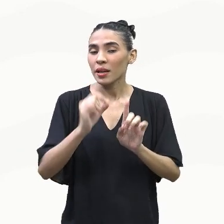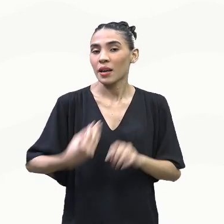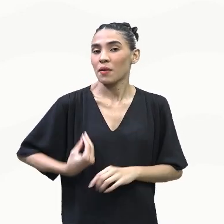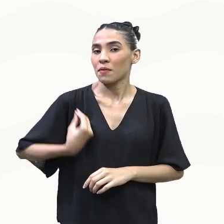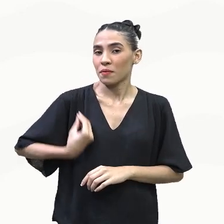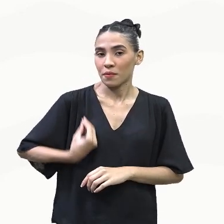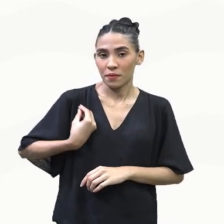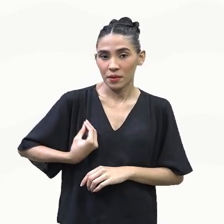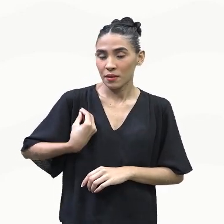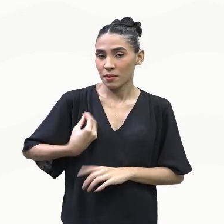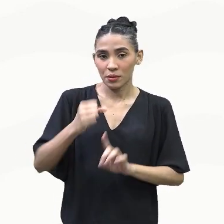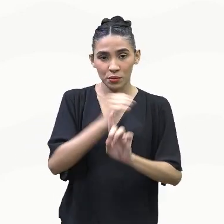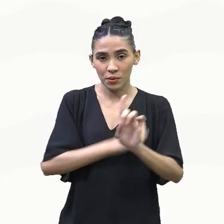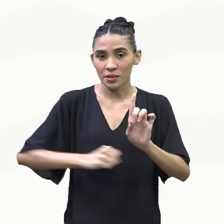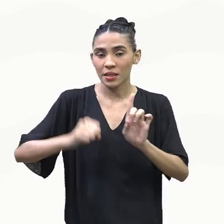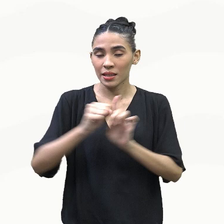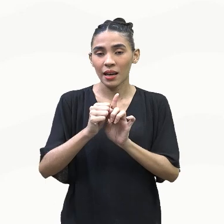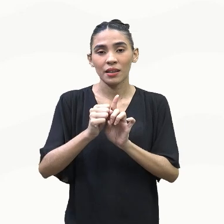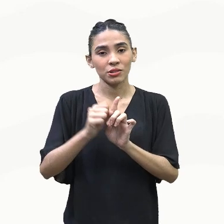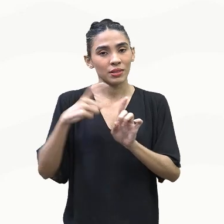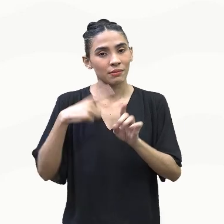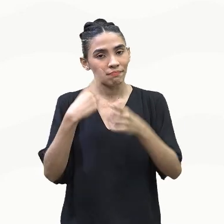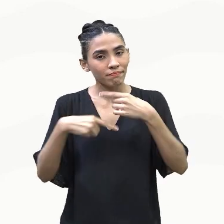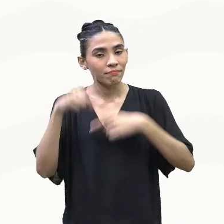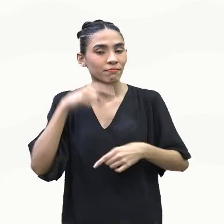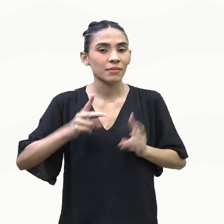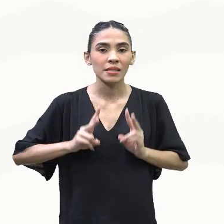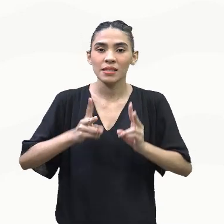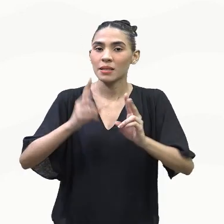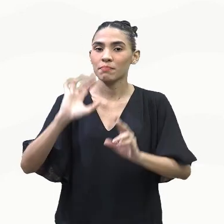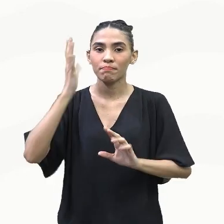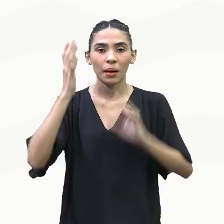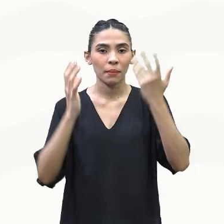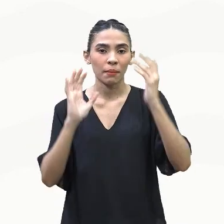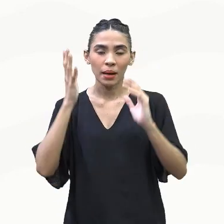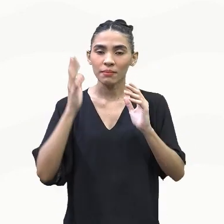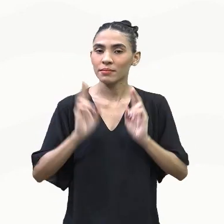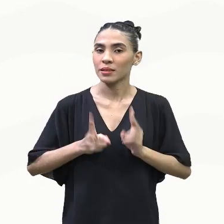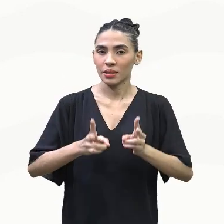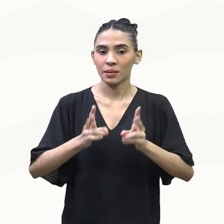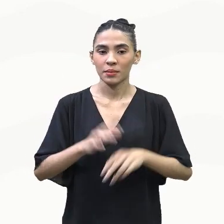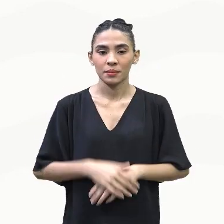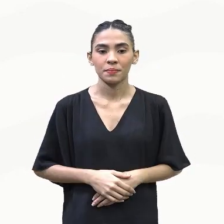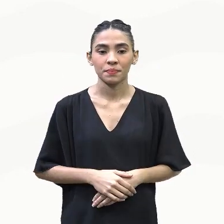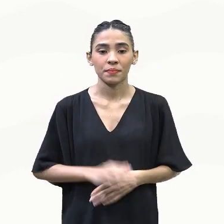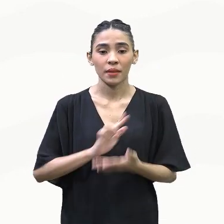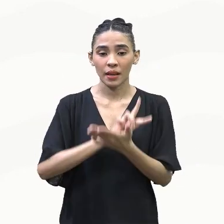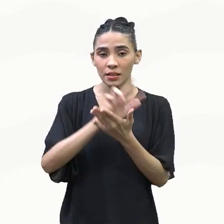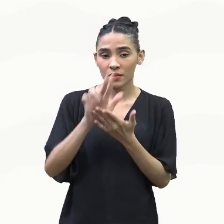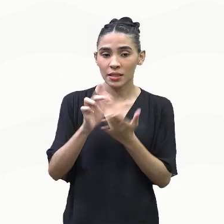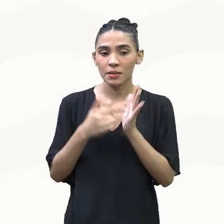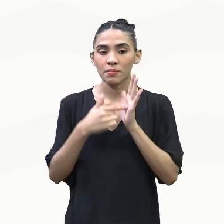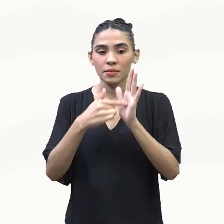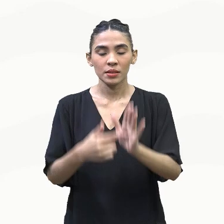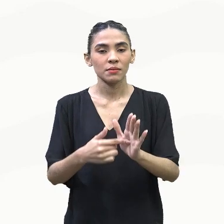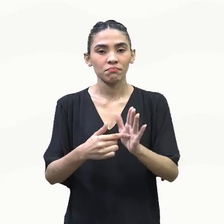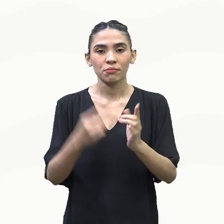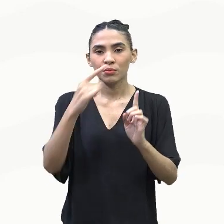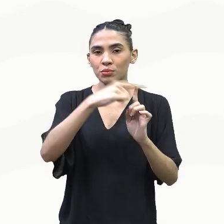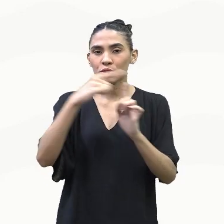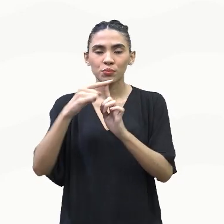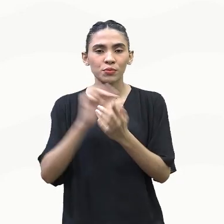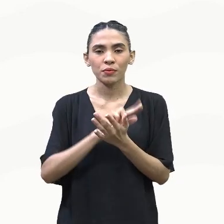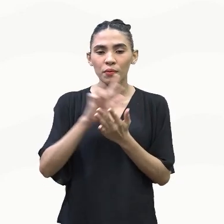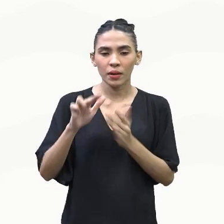Viva. A sociedade é viva, né? Sempre as coisas estão acontecendo a todo momento. A diversidade se apresenta de diversas